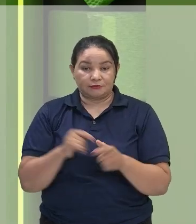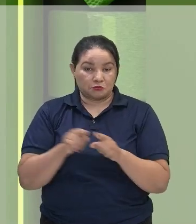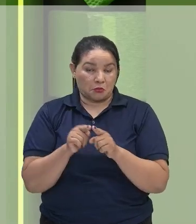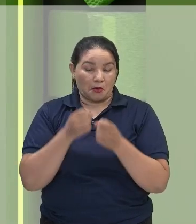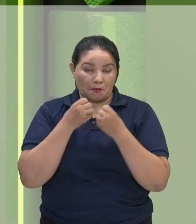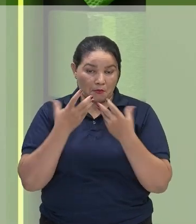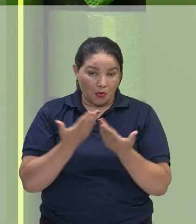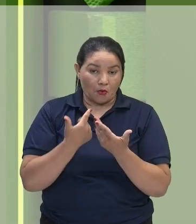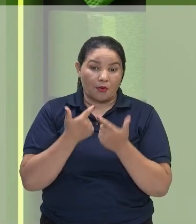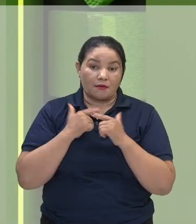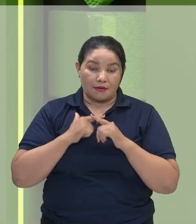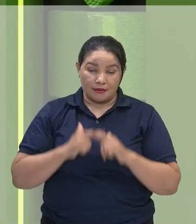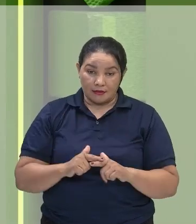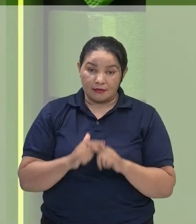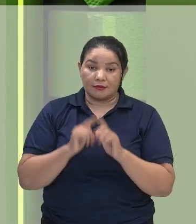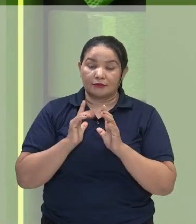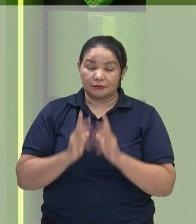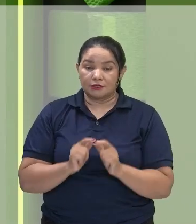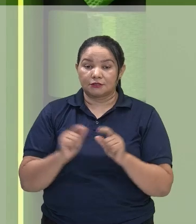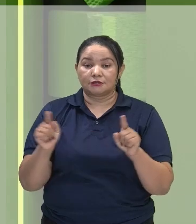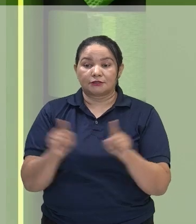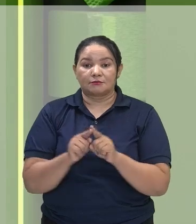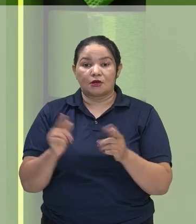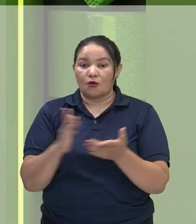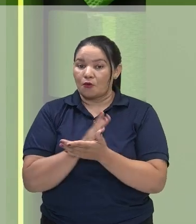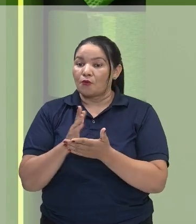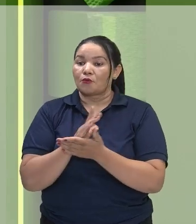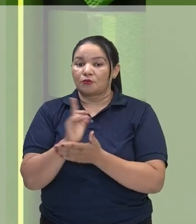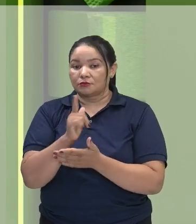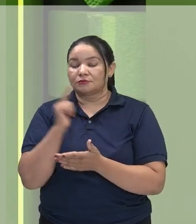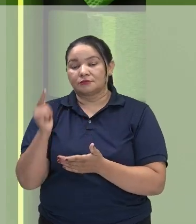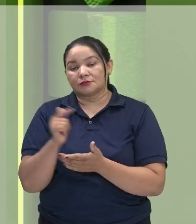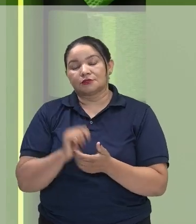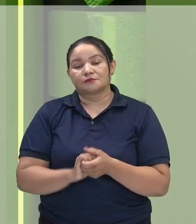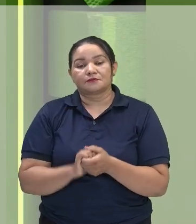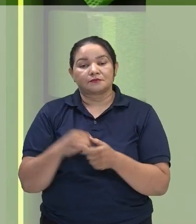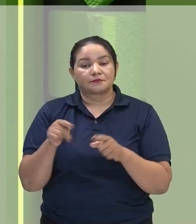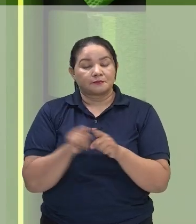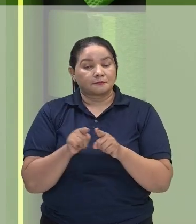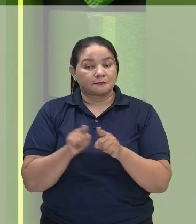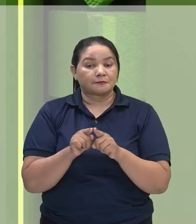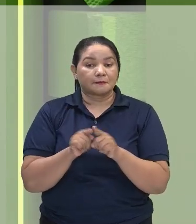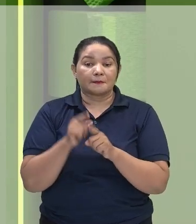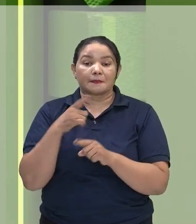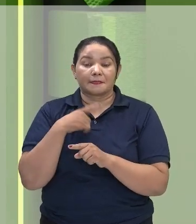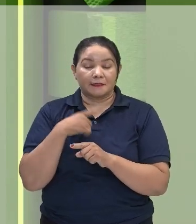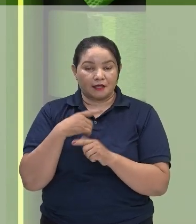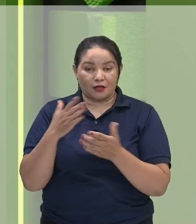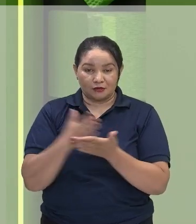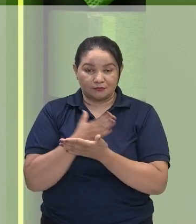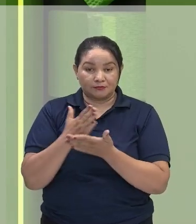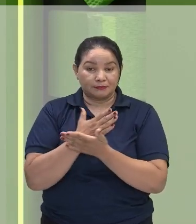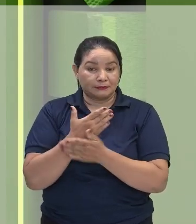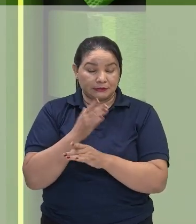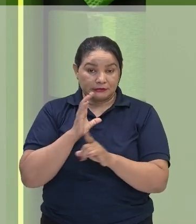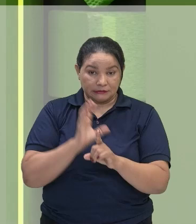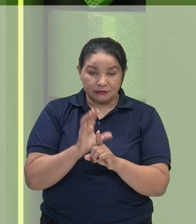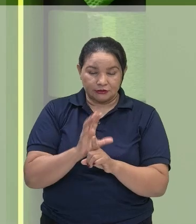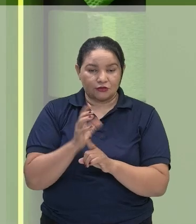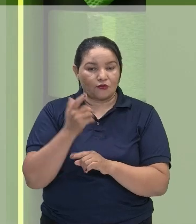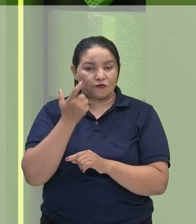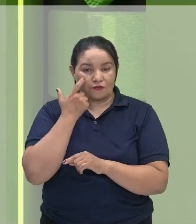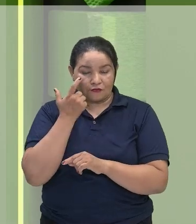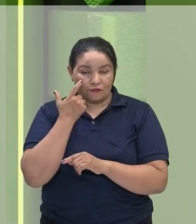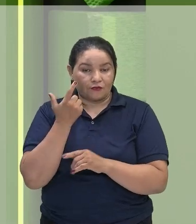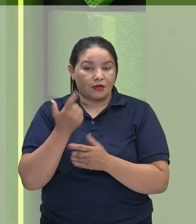mais limpa que algumas outras fontes, né, geradoras de energia, mas também tem os seus impactos, né? A gente vai observar que